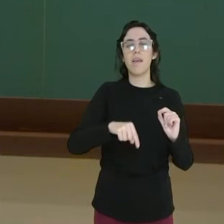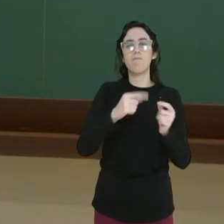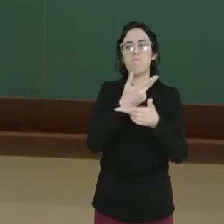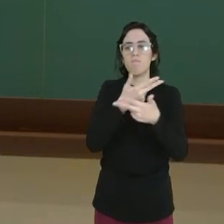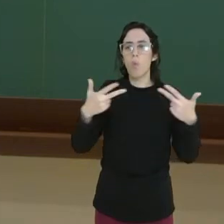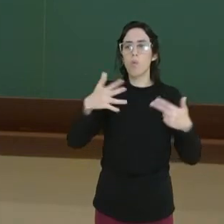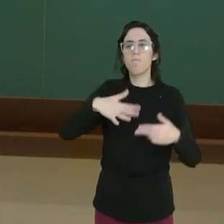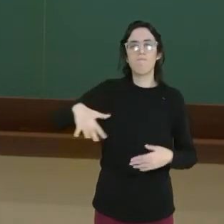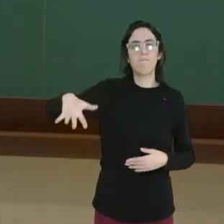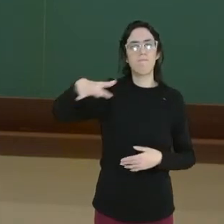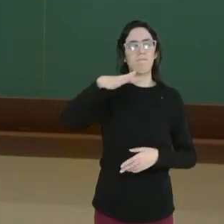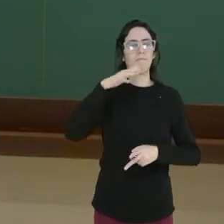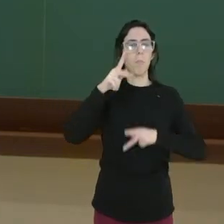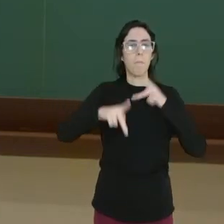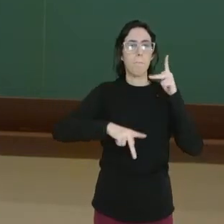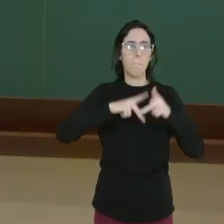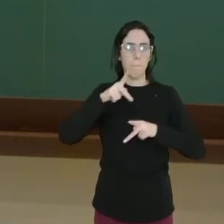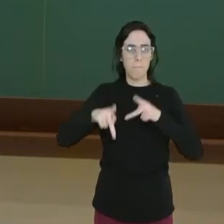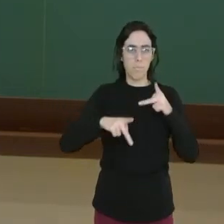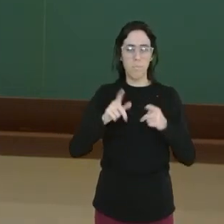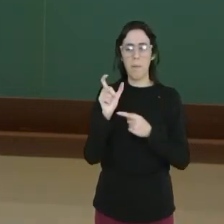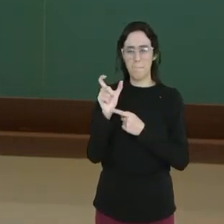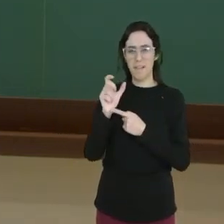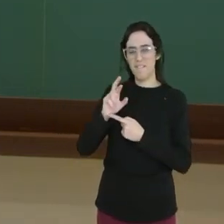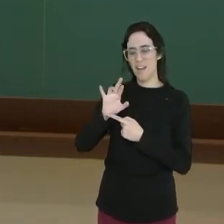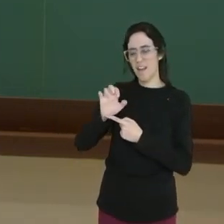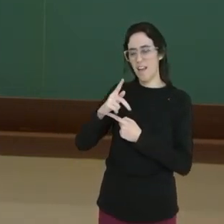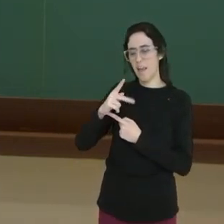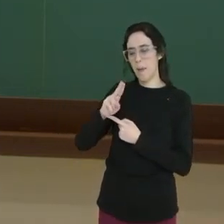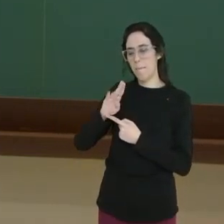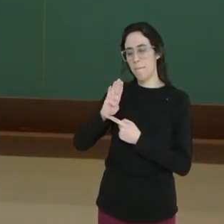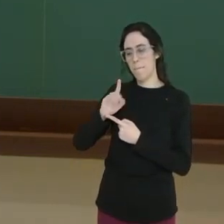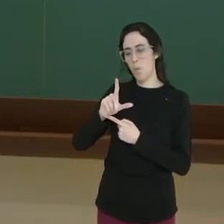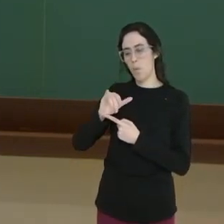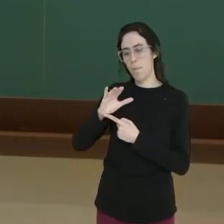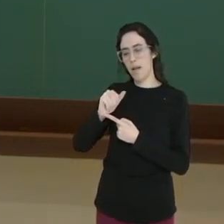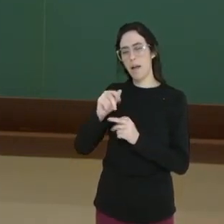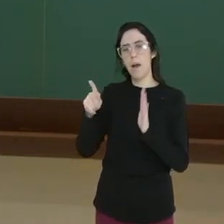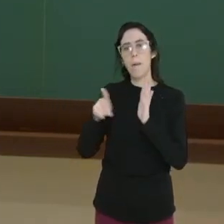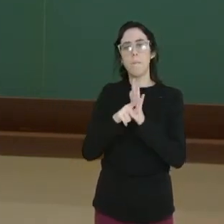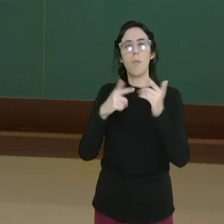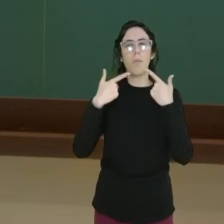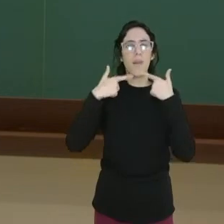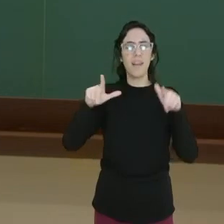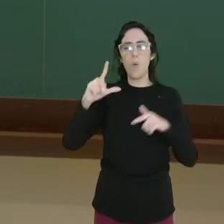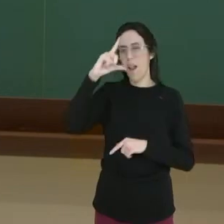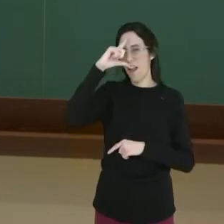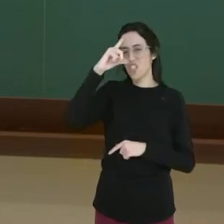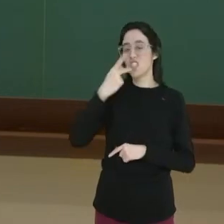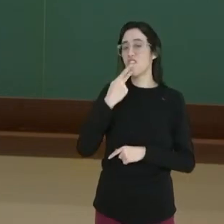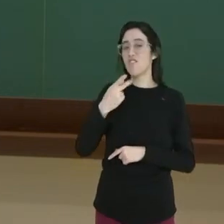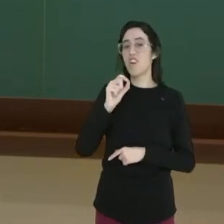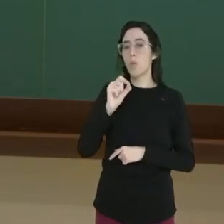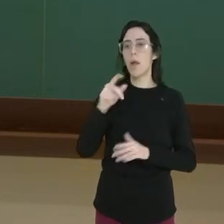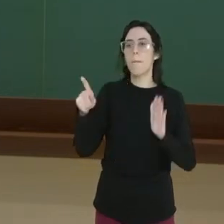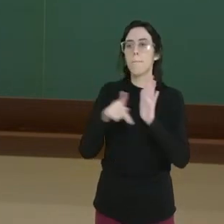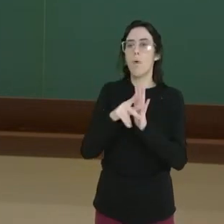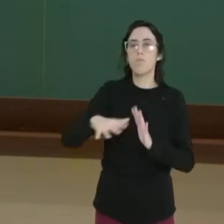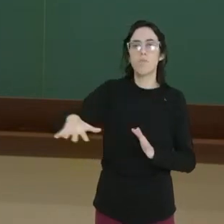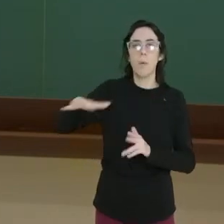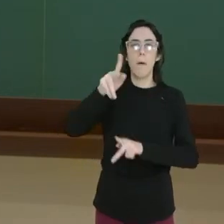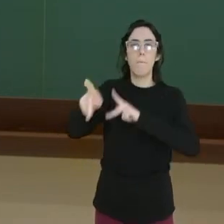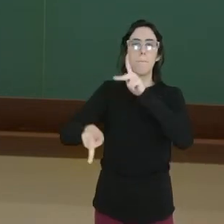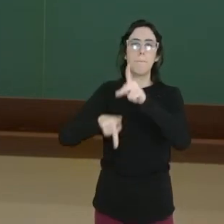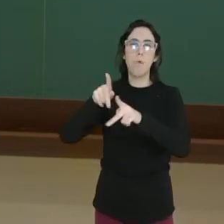pública. República vem do latim res, res significa coisa pública. No contexto, um governo voltado para o